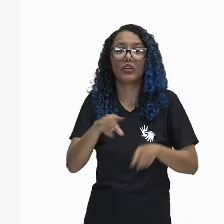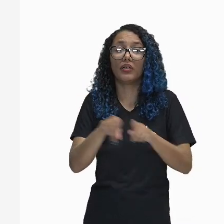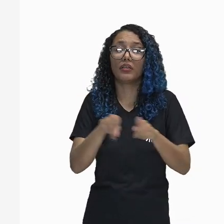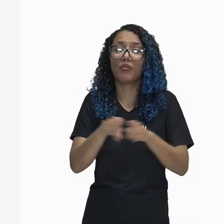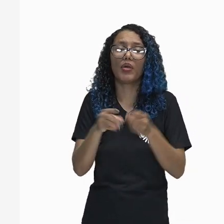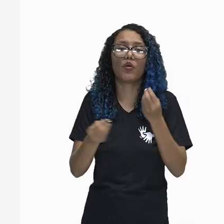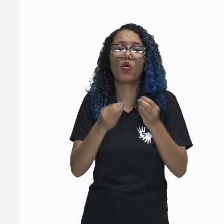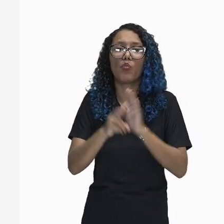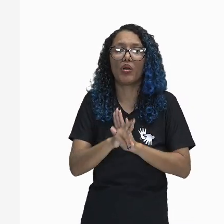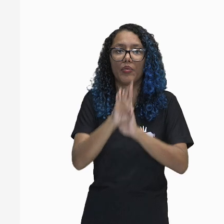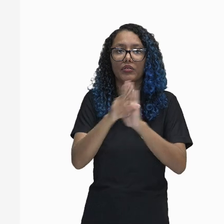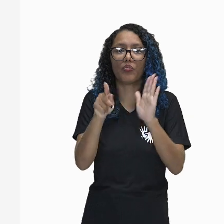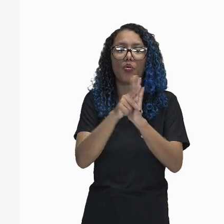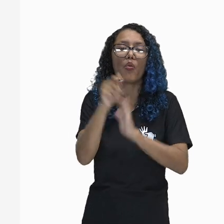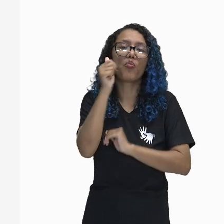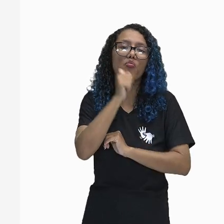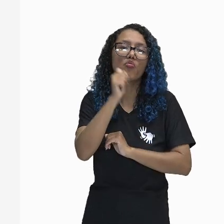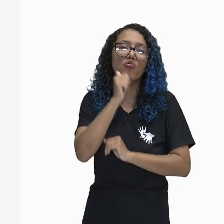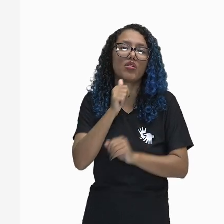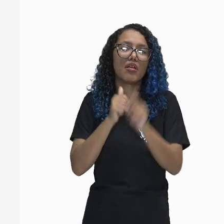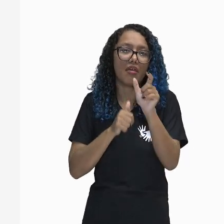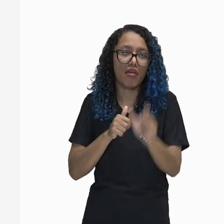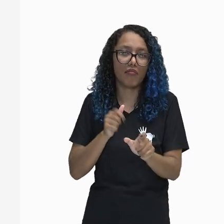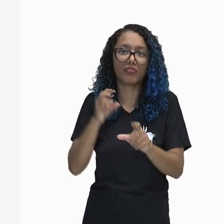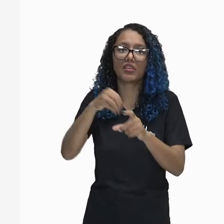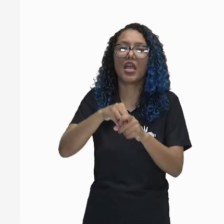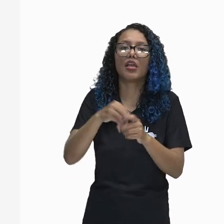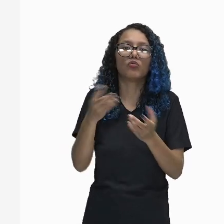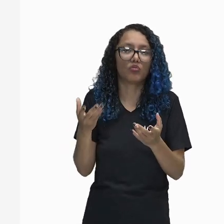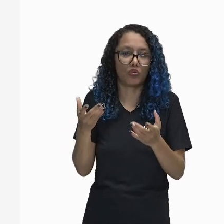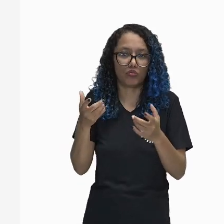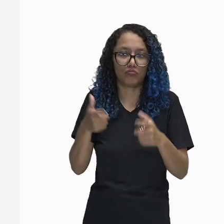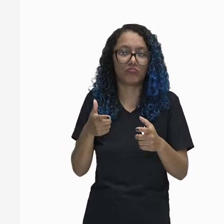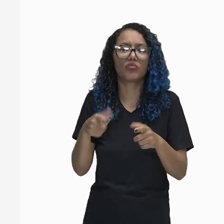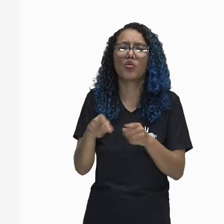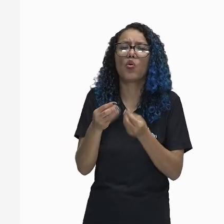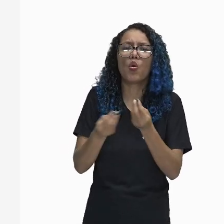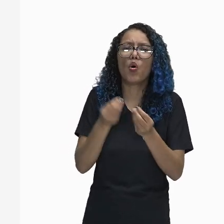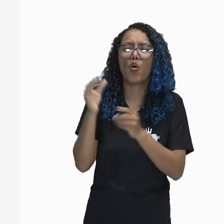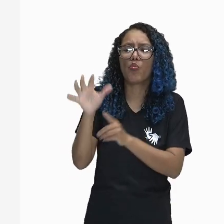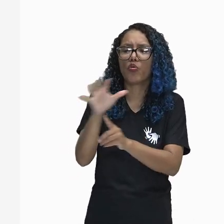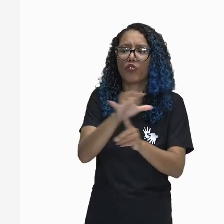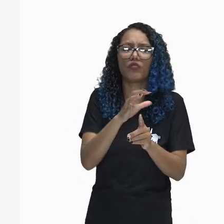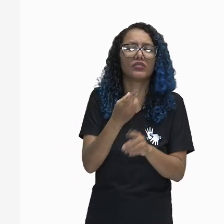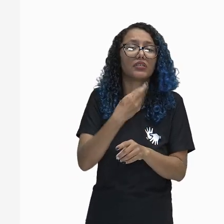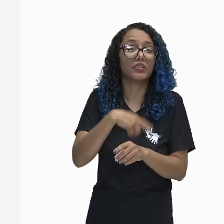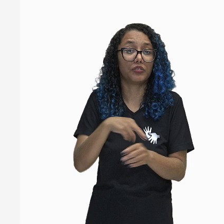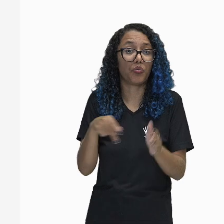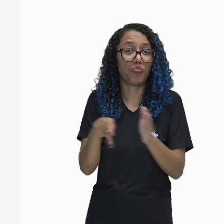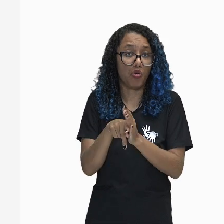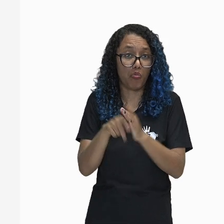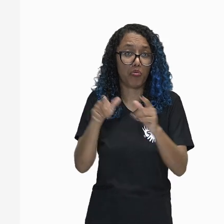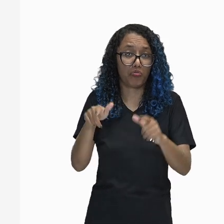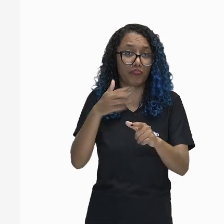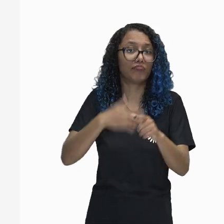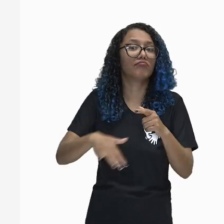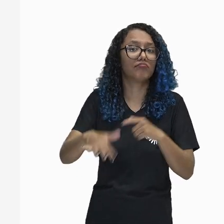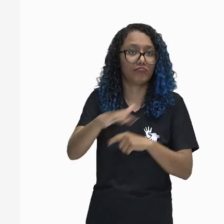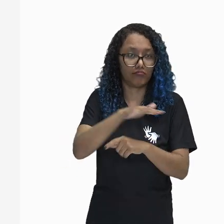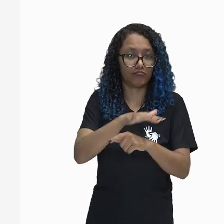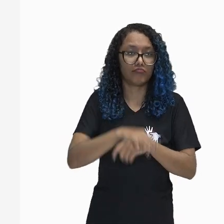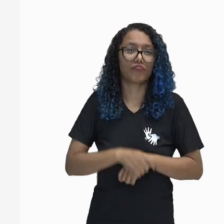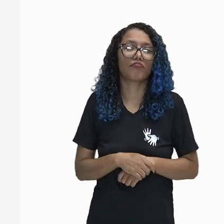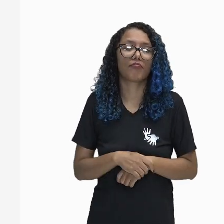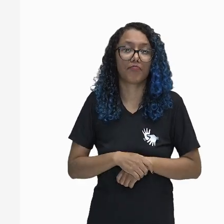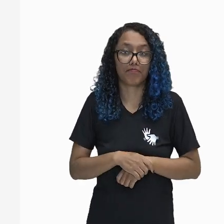tá, gente? Como a figura feminina exercia influência na religião cretense. Tanto que a maior e mais